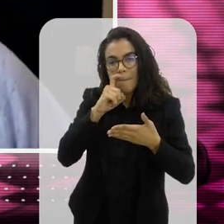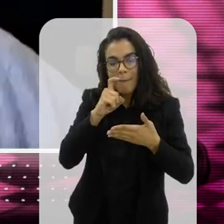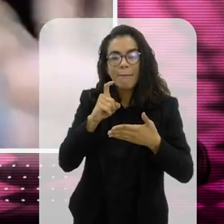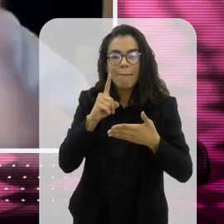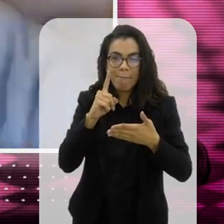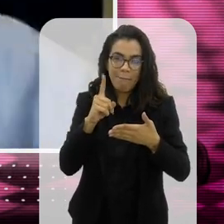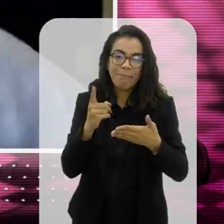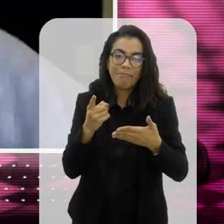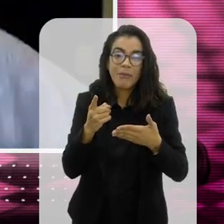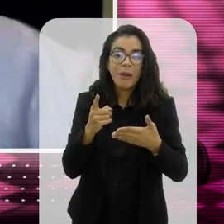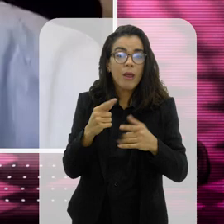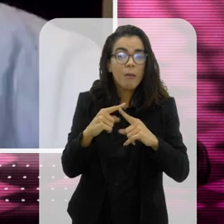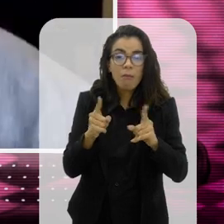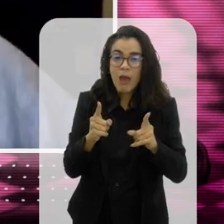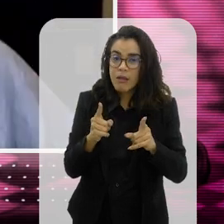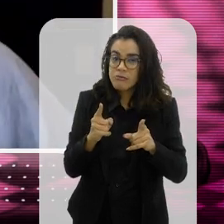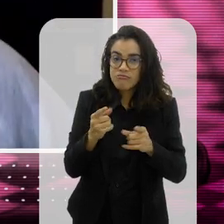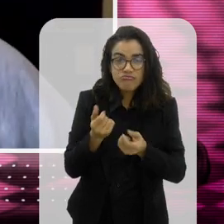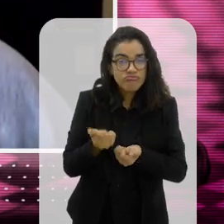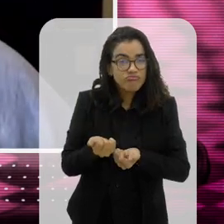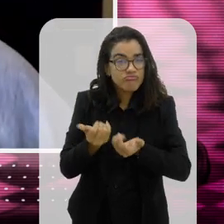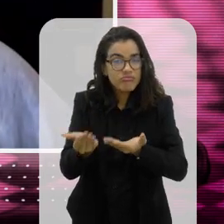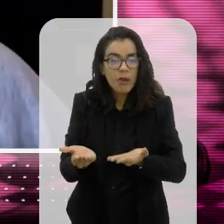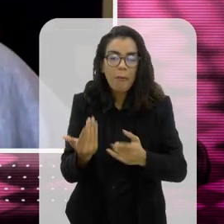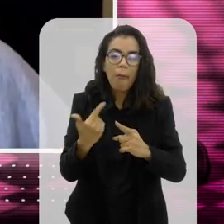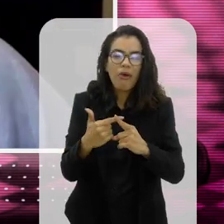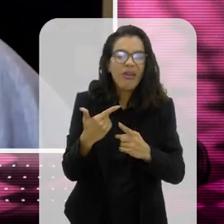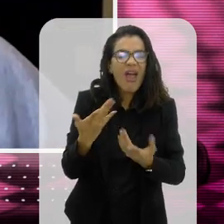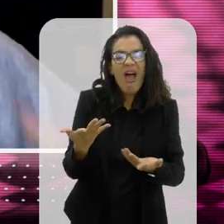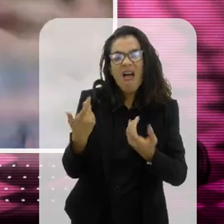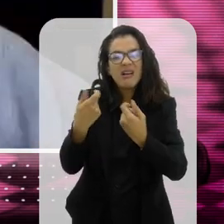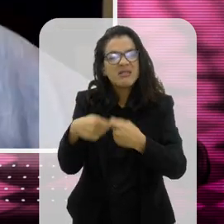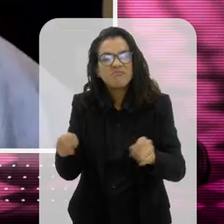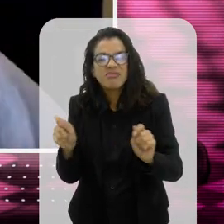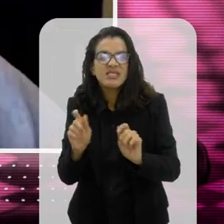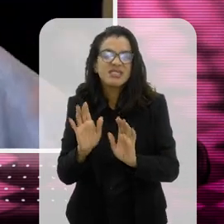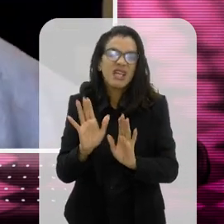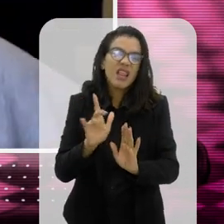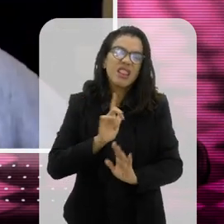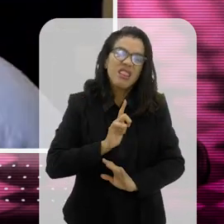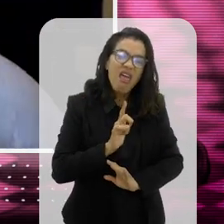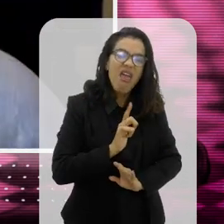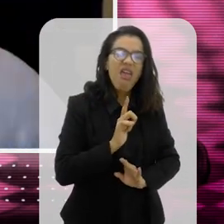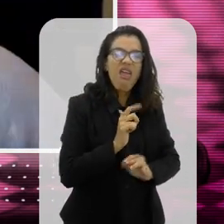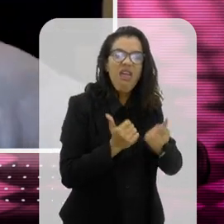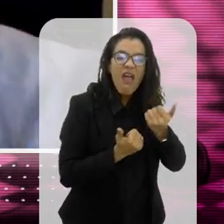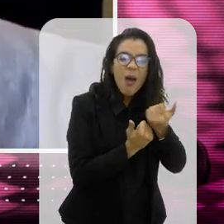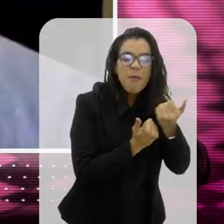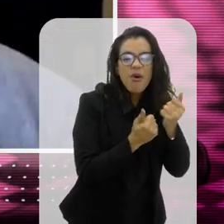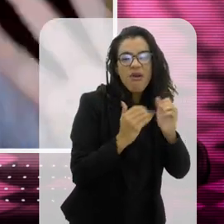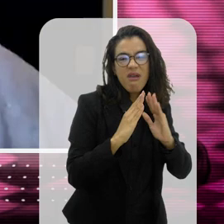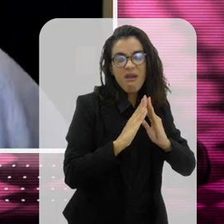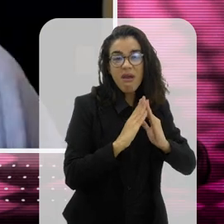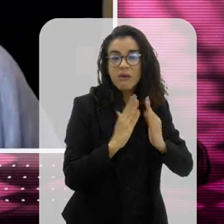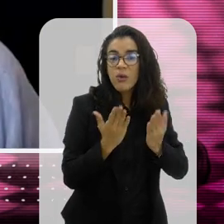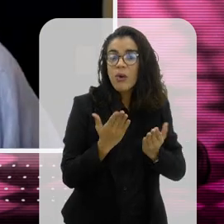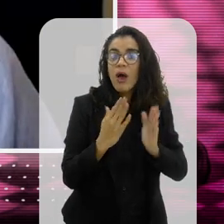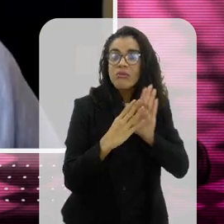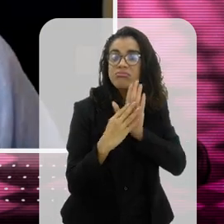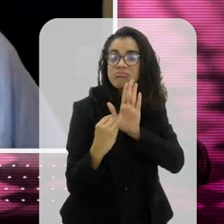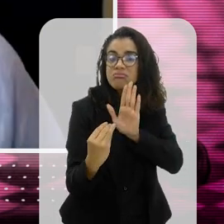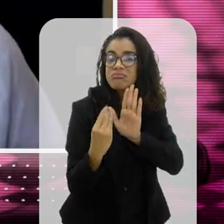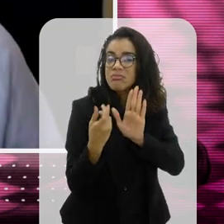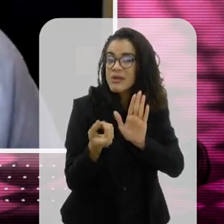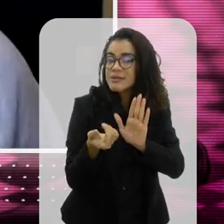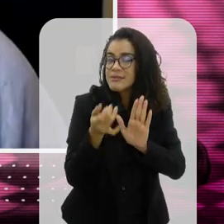os executivos, a alta liderança não tirava, porque achava que, né, não precisava, tinha ajuda em casa, né? Ele falou assim: